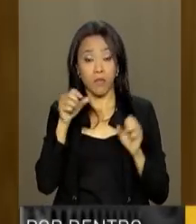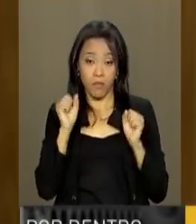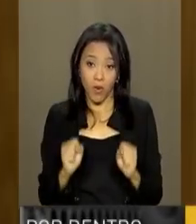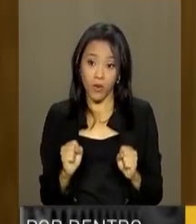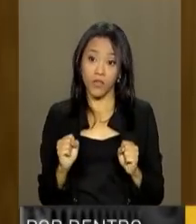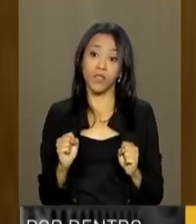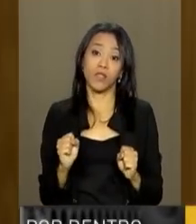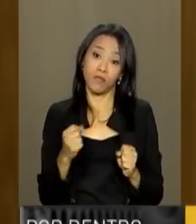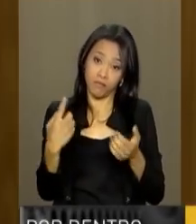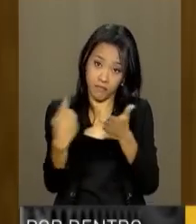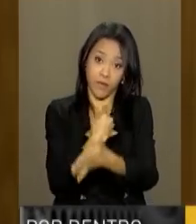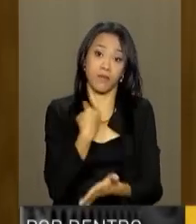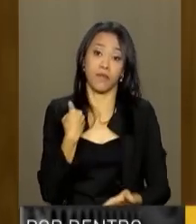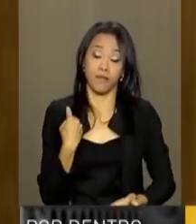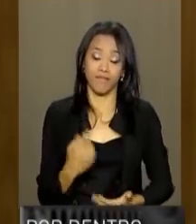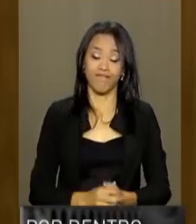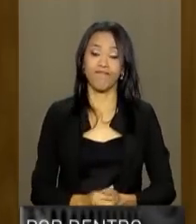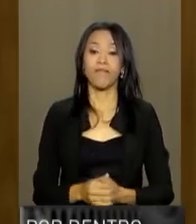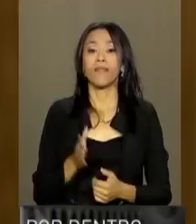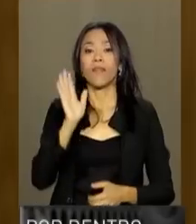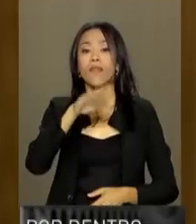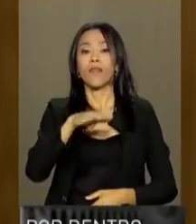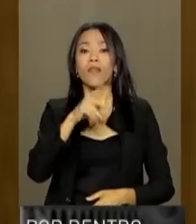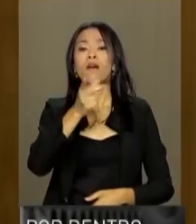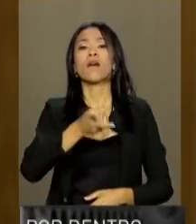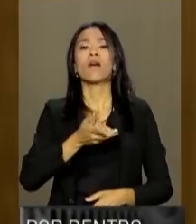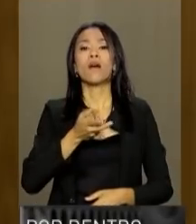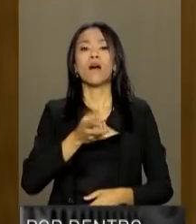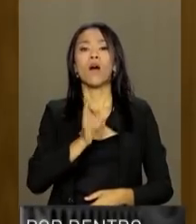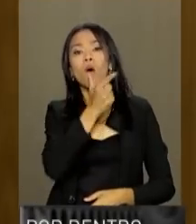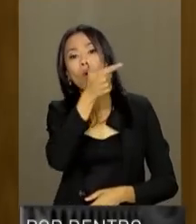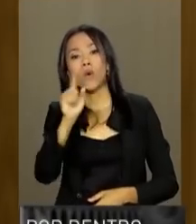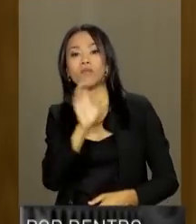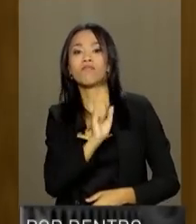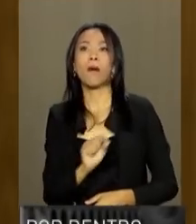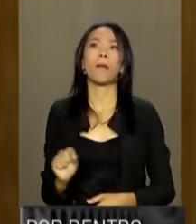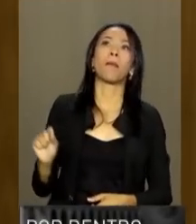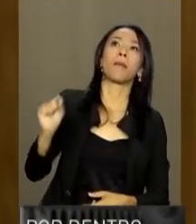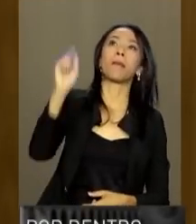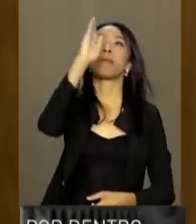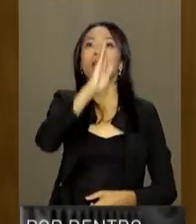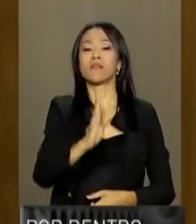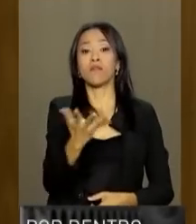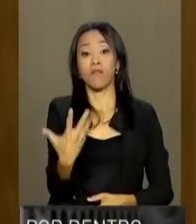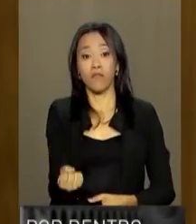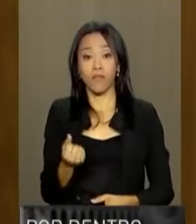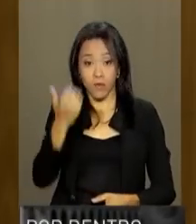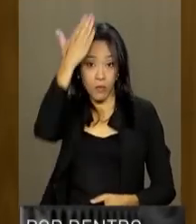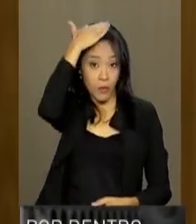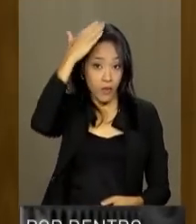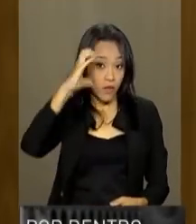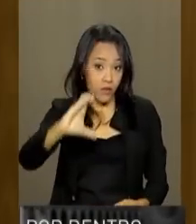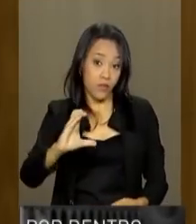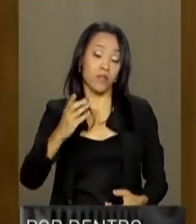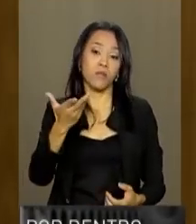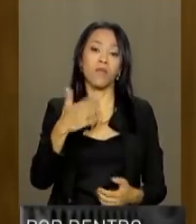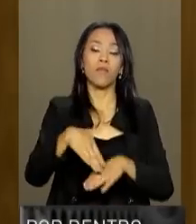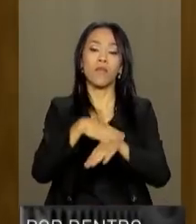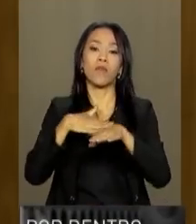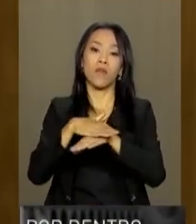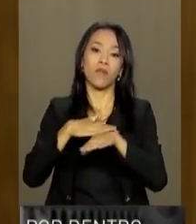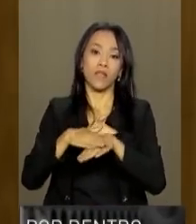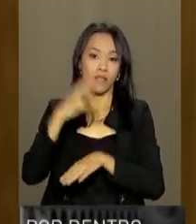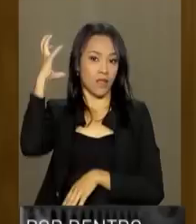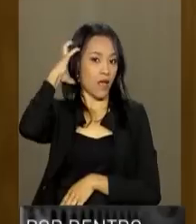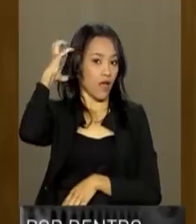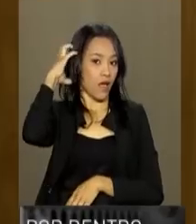mandar a sua pergunta bem ministro continuando o nosso giro pelo brasil a gente vai agora até curitiba no paraná vamos conversar com a elisângela